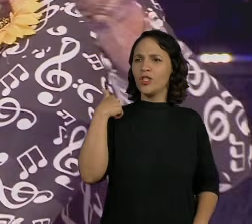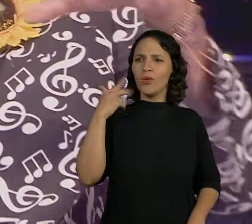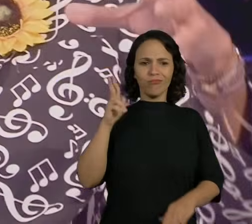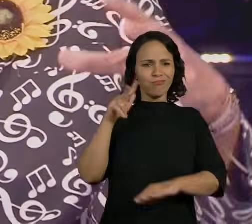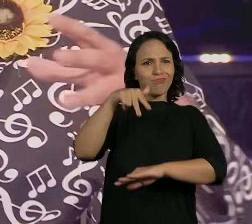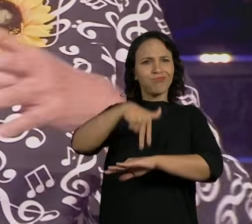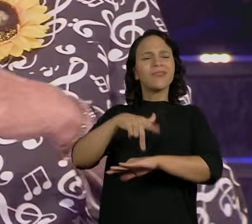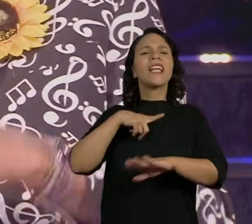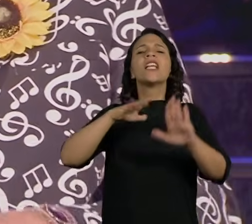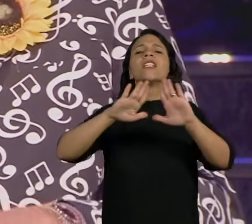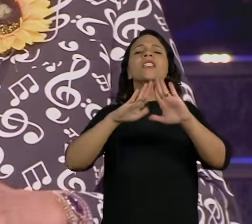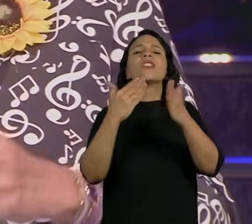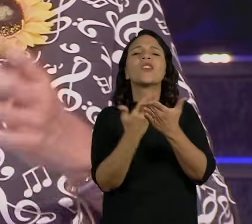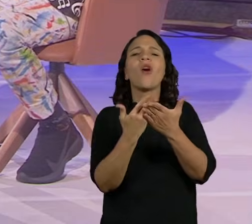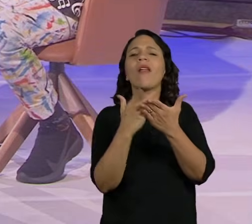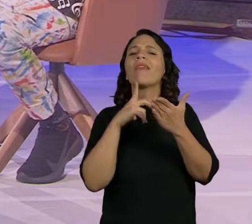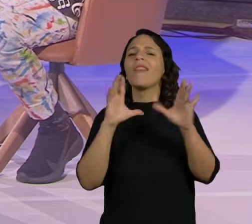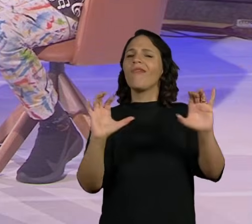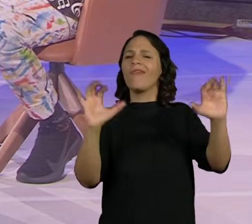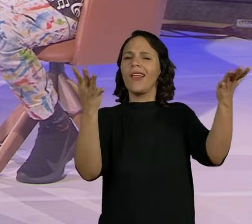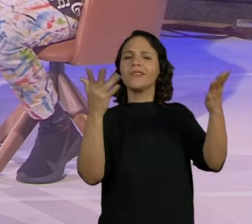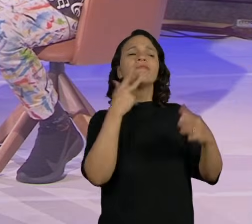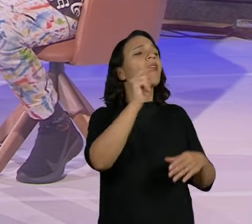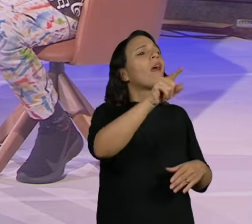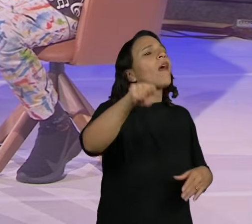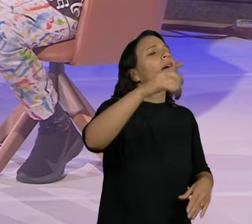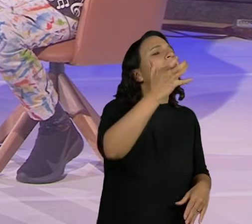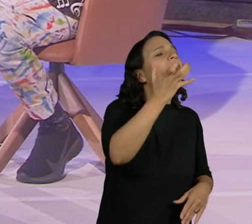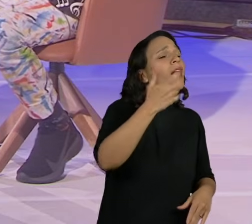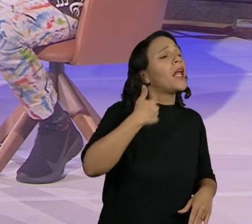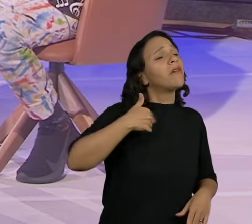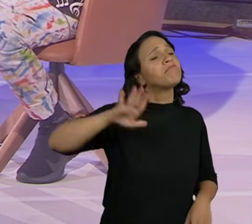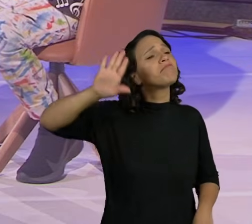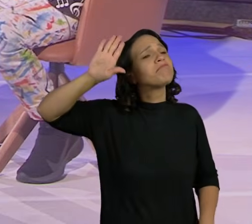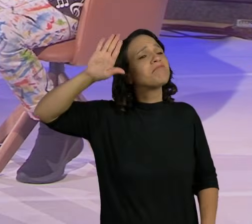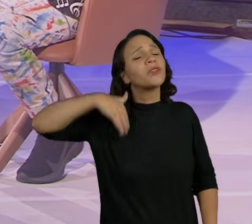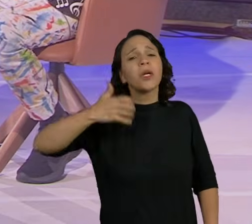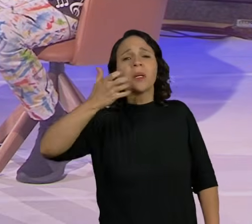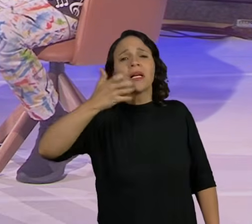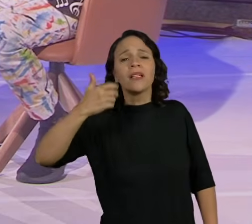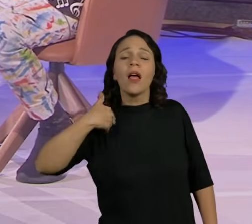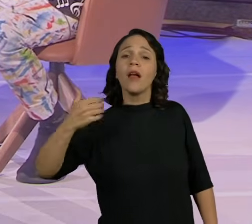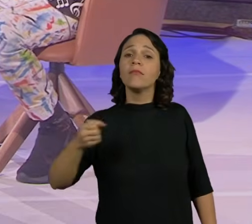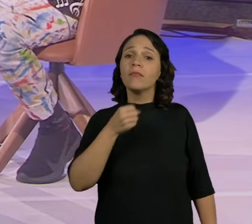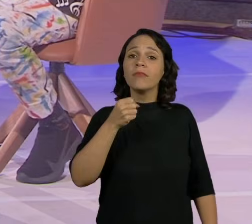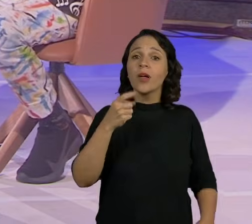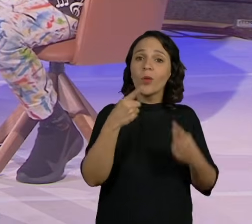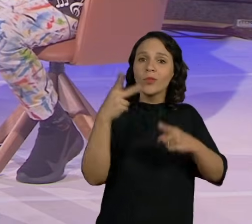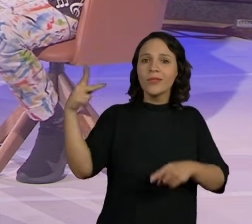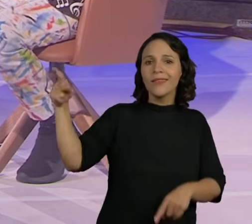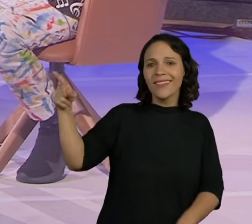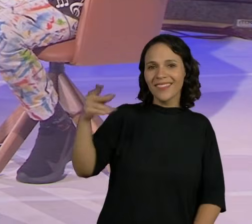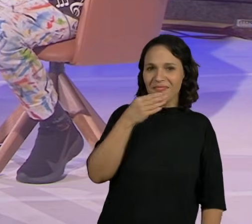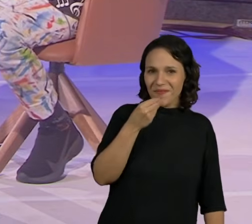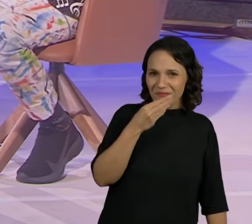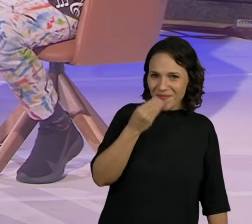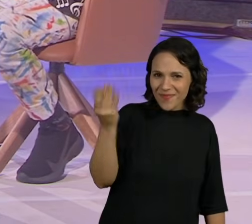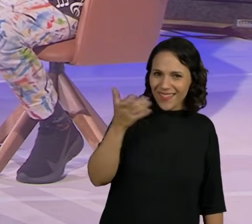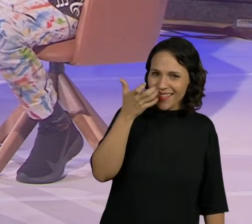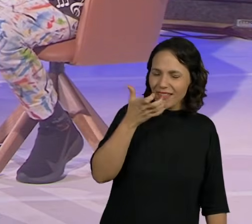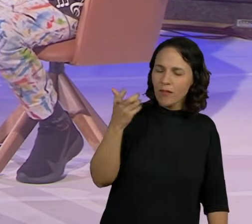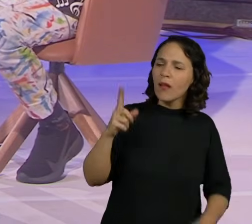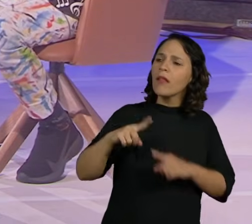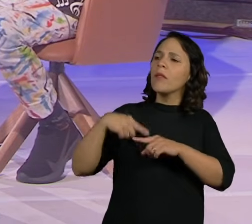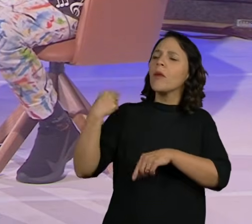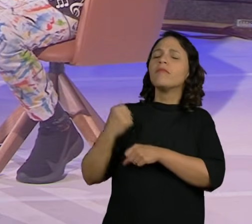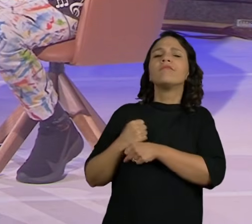aquelas festinhas da escola, né? Uhum. E eles disseram assim, quem quer cantar? Eu me apresentei para cantar e foi uma música do Valdir Soriano. Valdir Soriano. Pô, pra você ver,